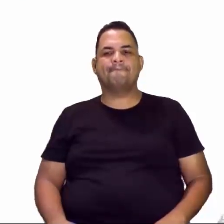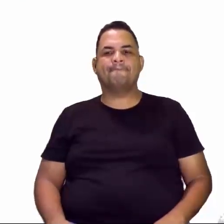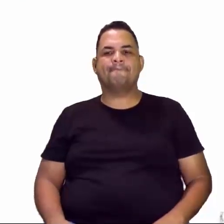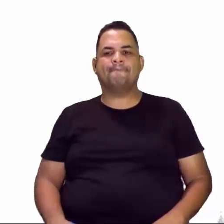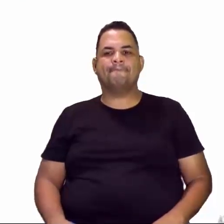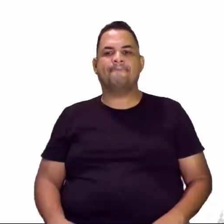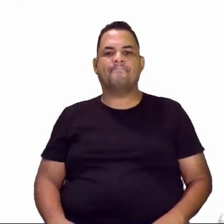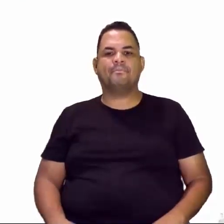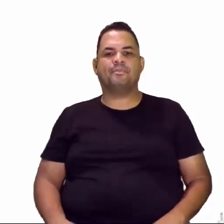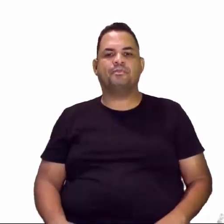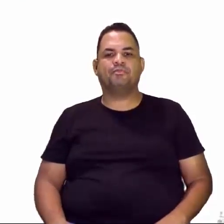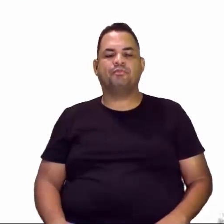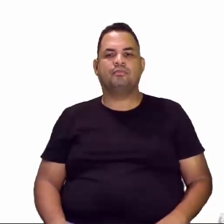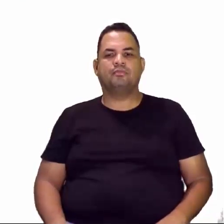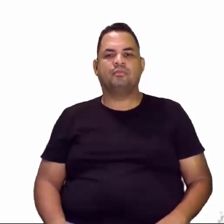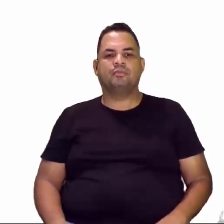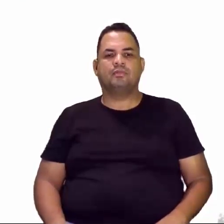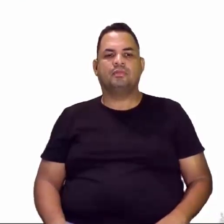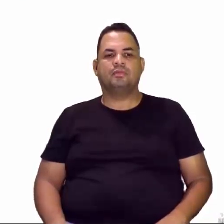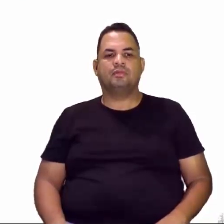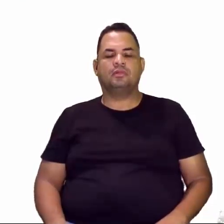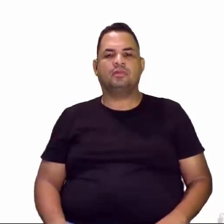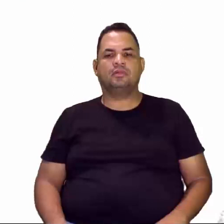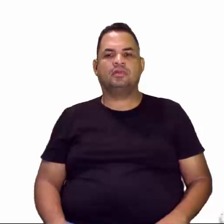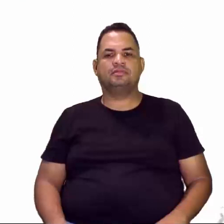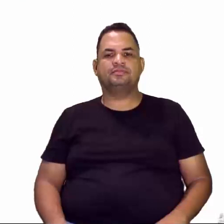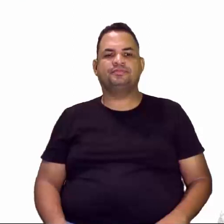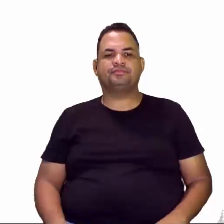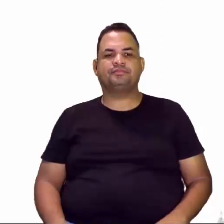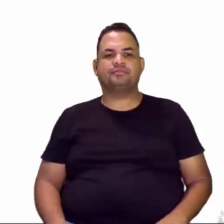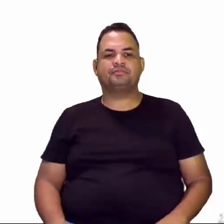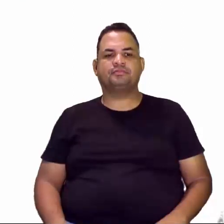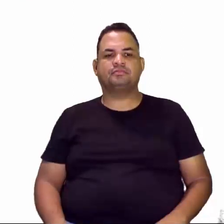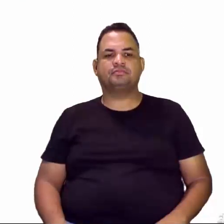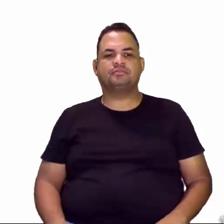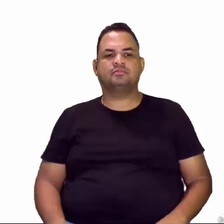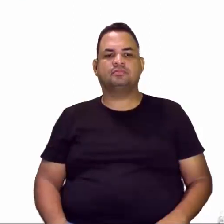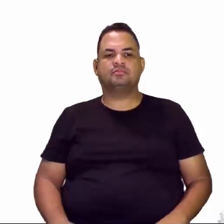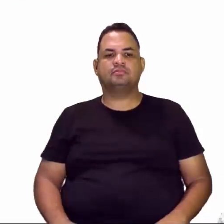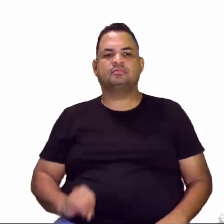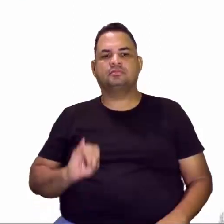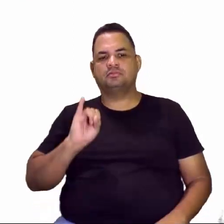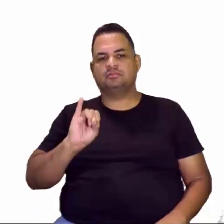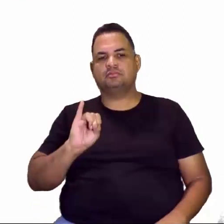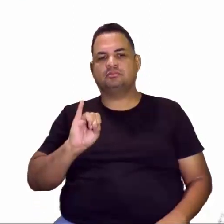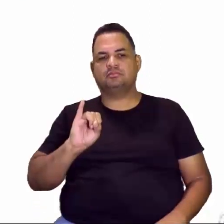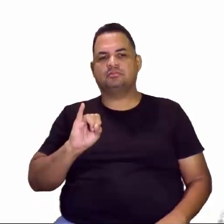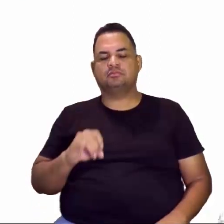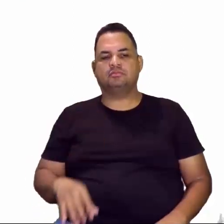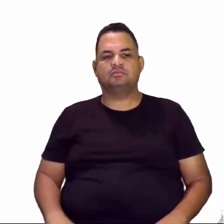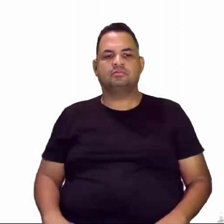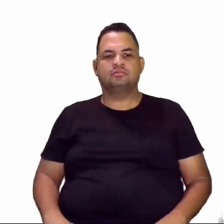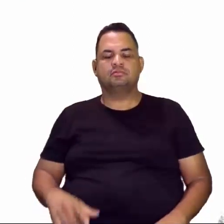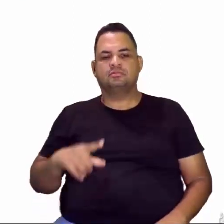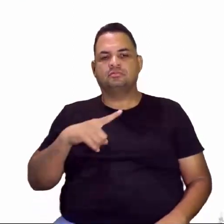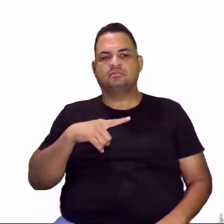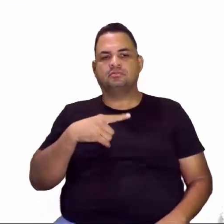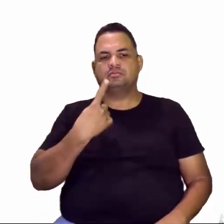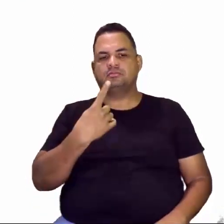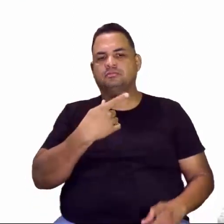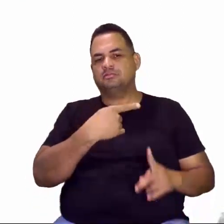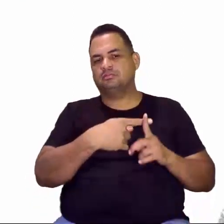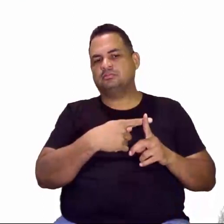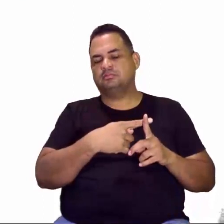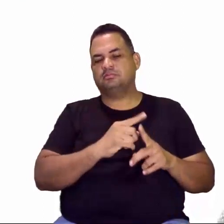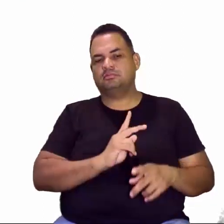cloreto, iodeto, brometo. O iodeto é isso aqui, ó, o iodo. Se eu tenho uma